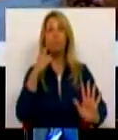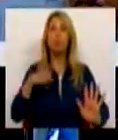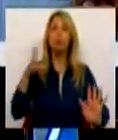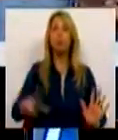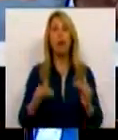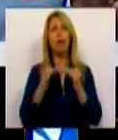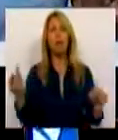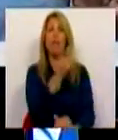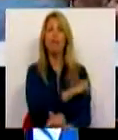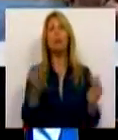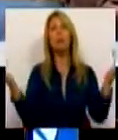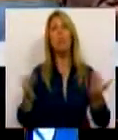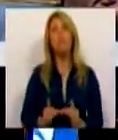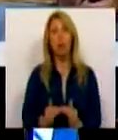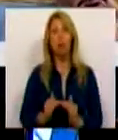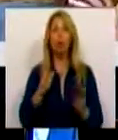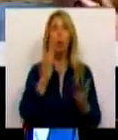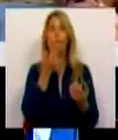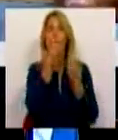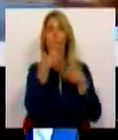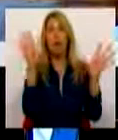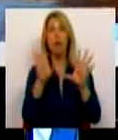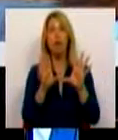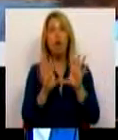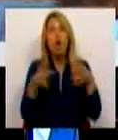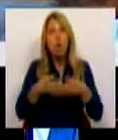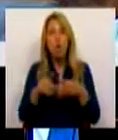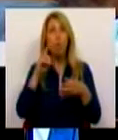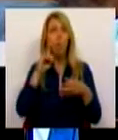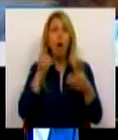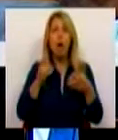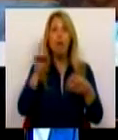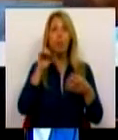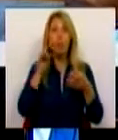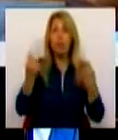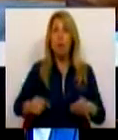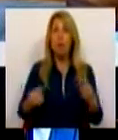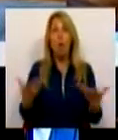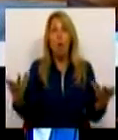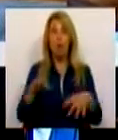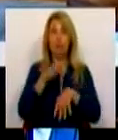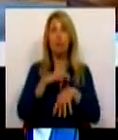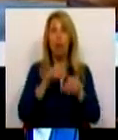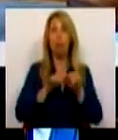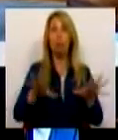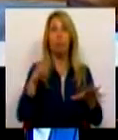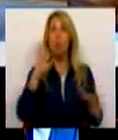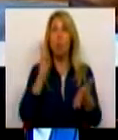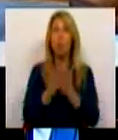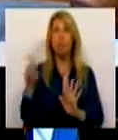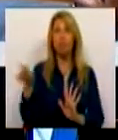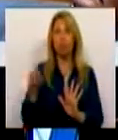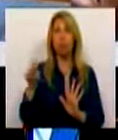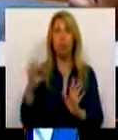inferior e que perdesse a chamada imunidade de grupo. Ora, o surto do sarampo que tivemos em Portugal nos últimos meses